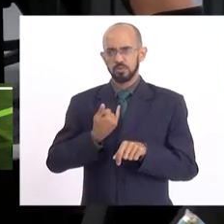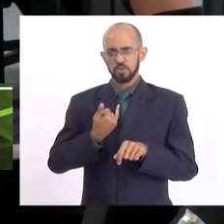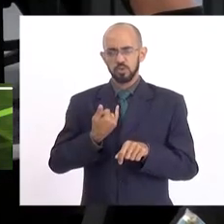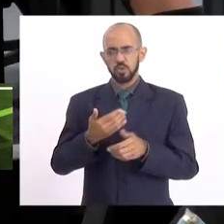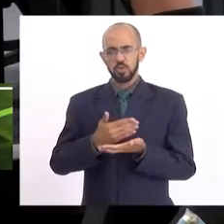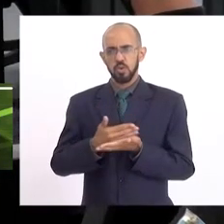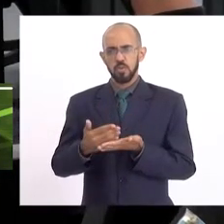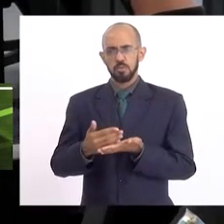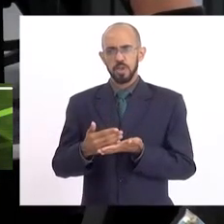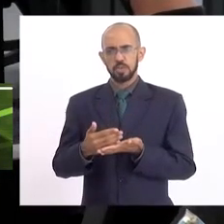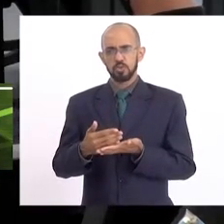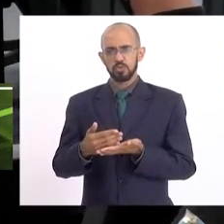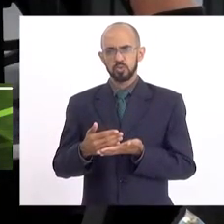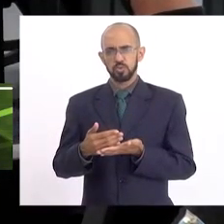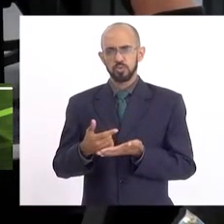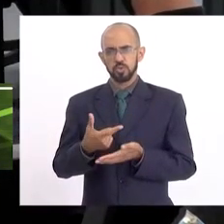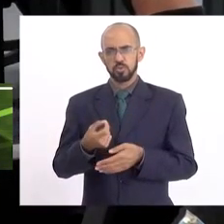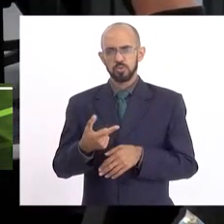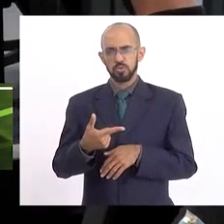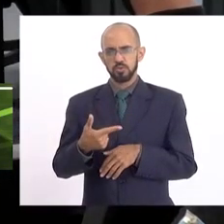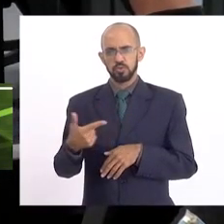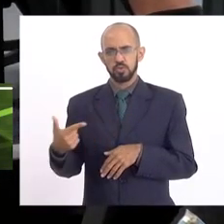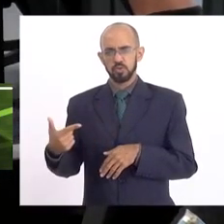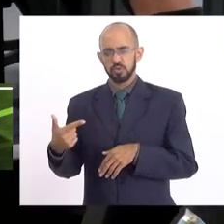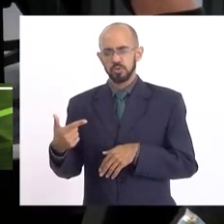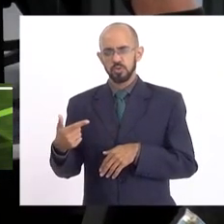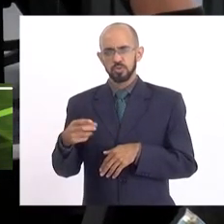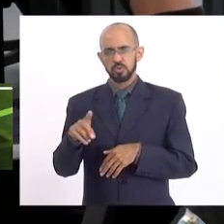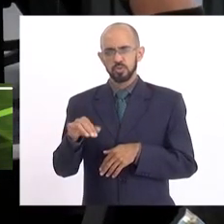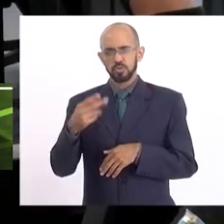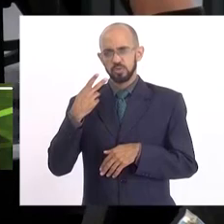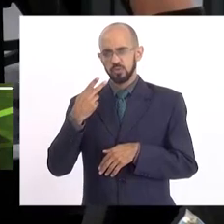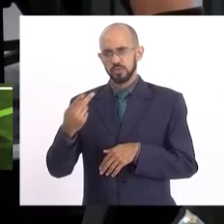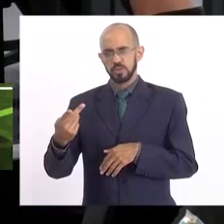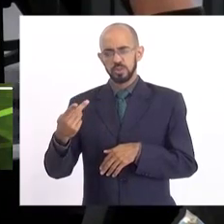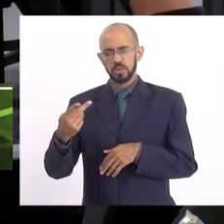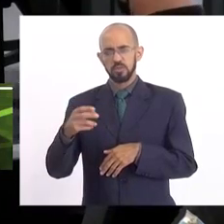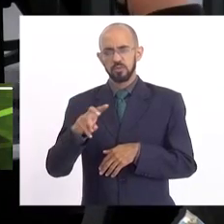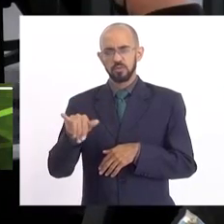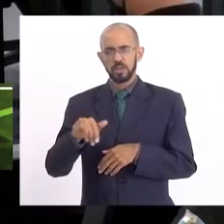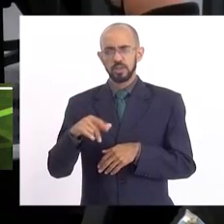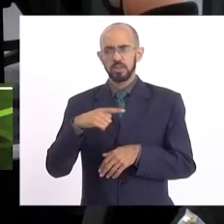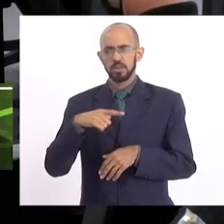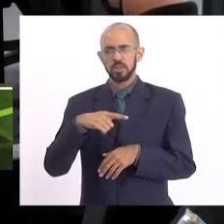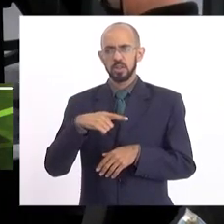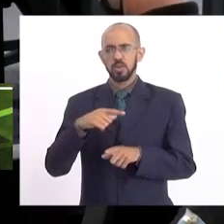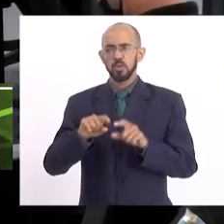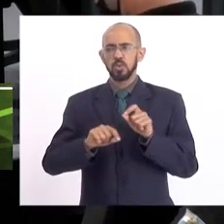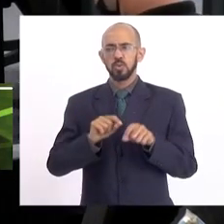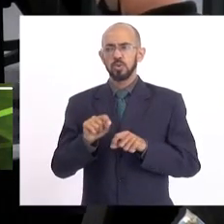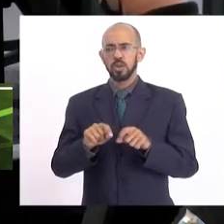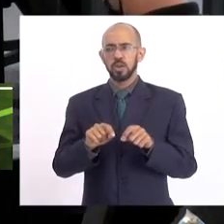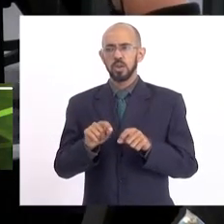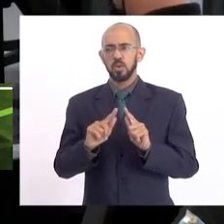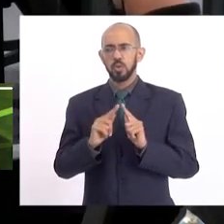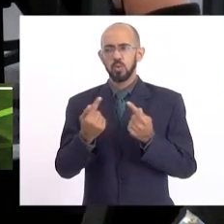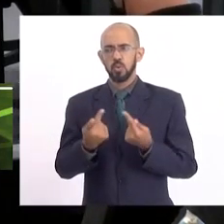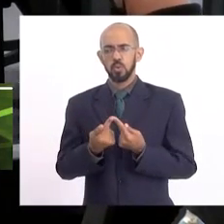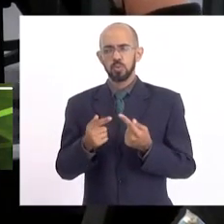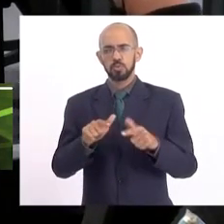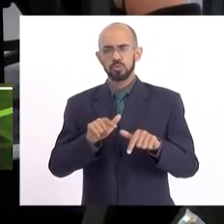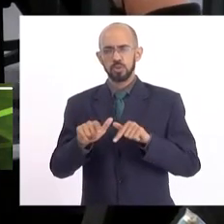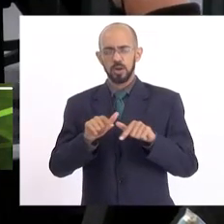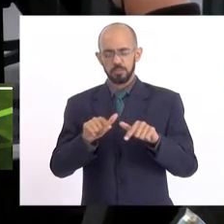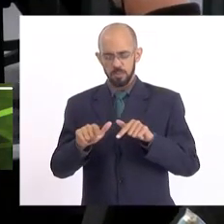do ano, já vai, nos dias de visitação, disponibilizar lá um grupo de trabalho que eles